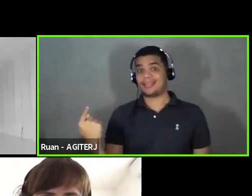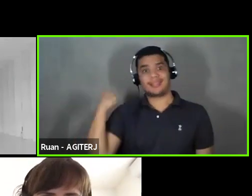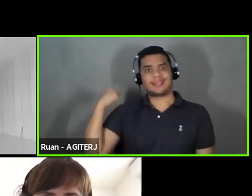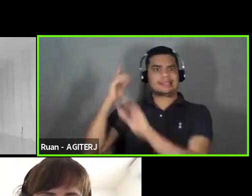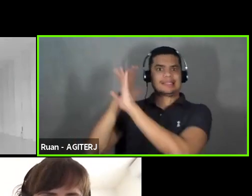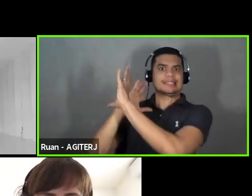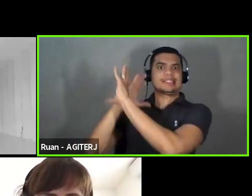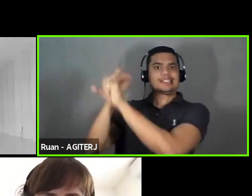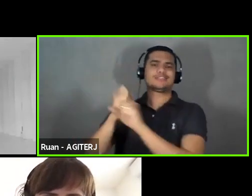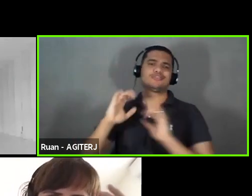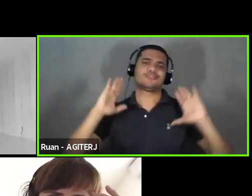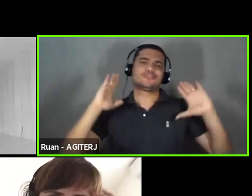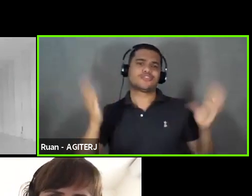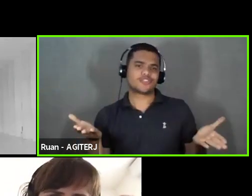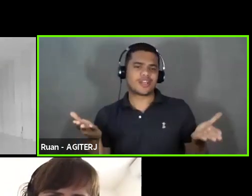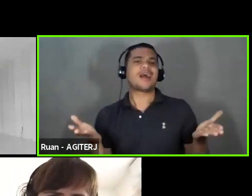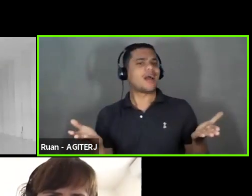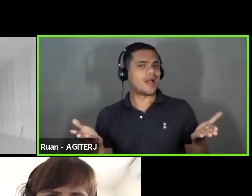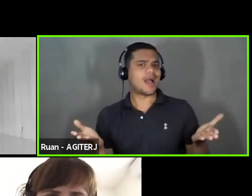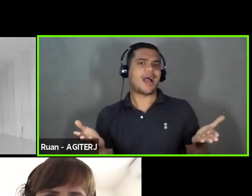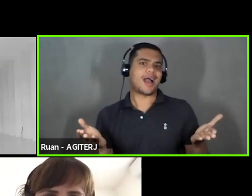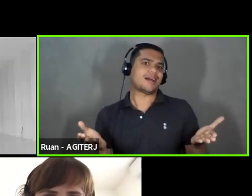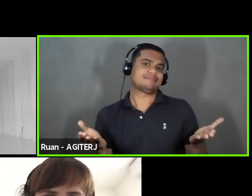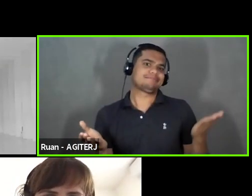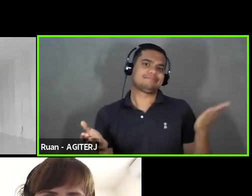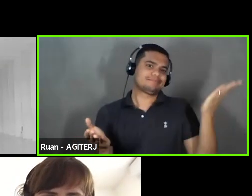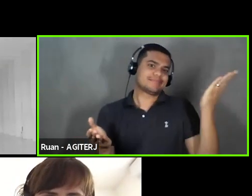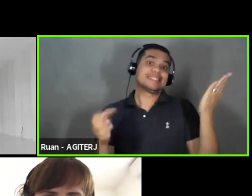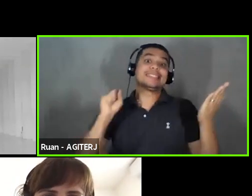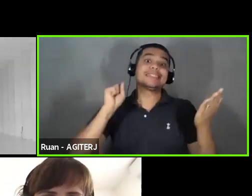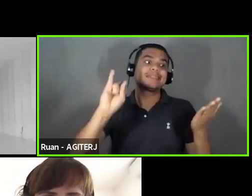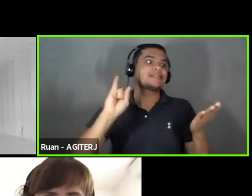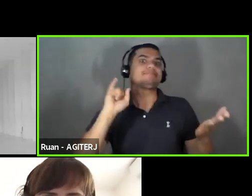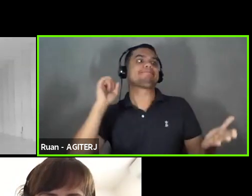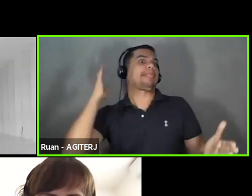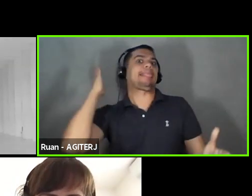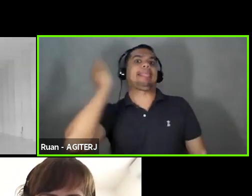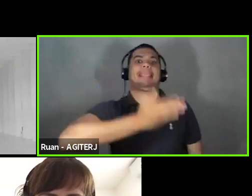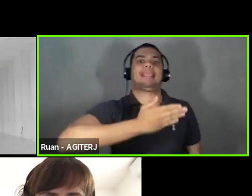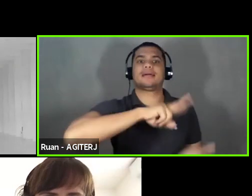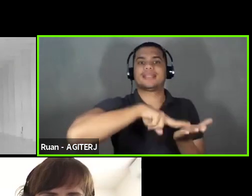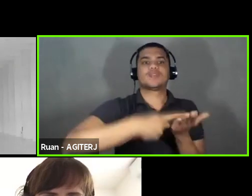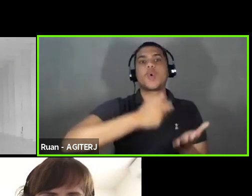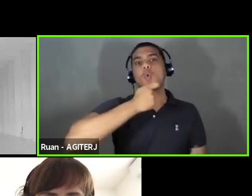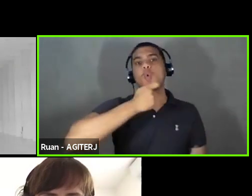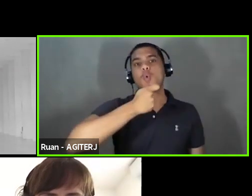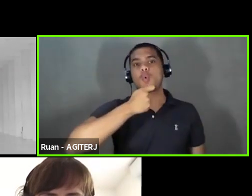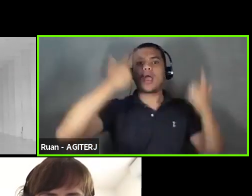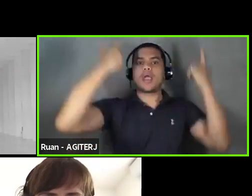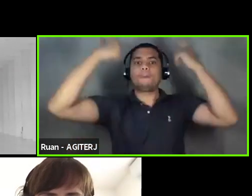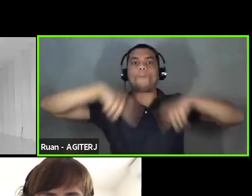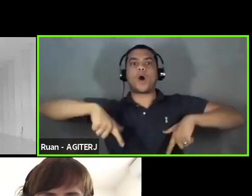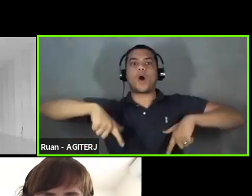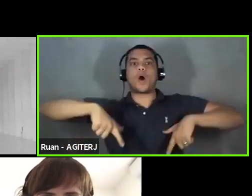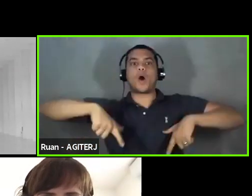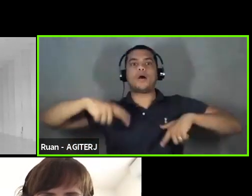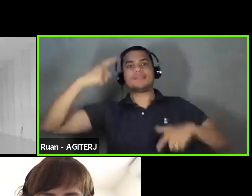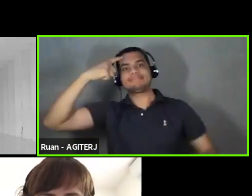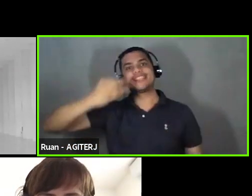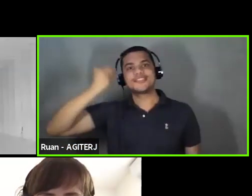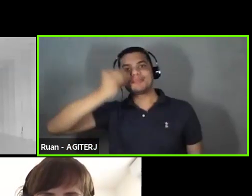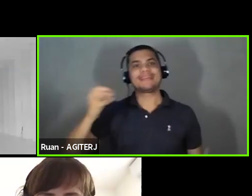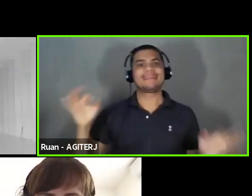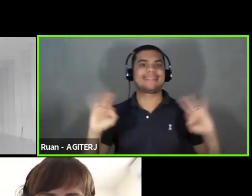ela não traz, diferença se ela chegasse direto na tradução sem ter tido essa carreira anterior, né? E a gente,